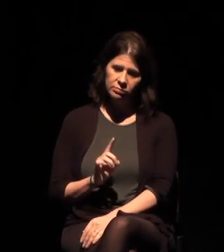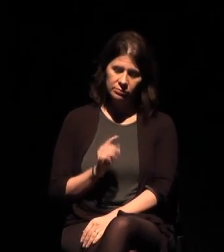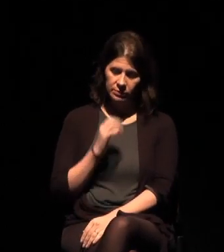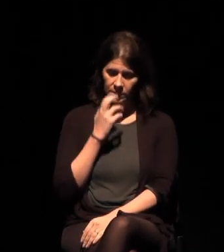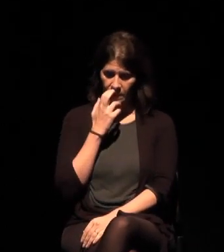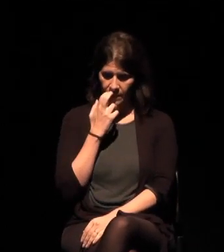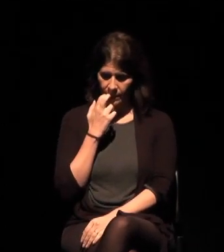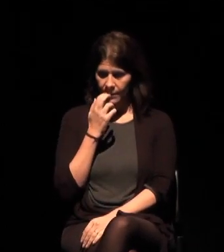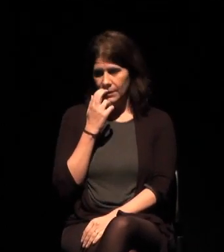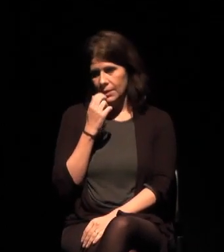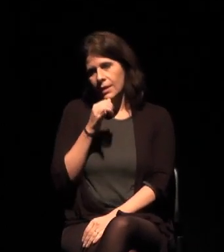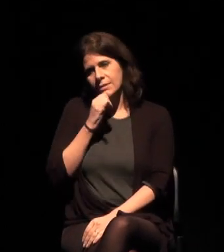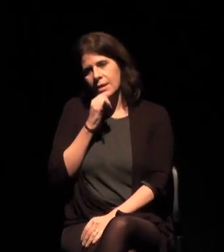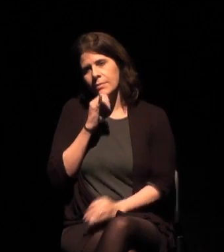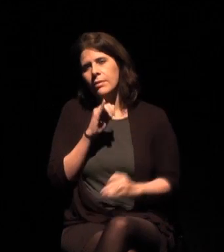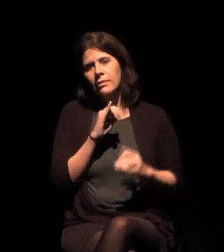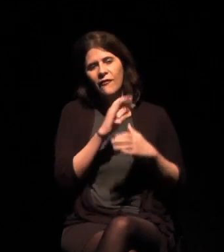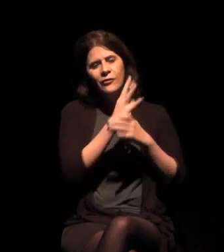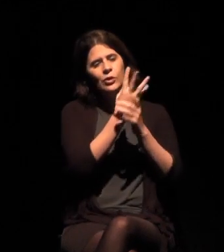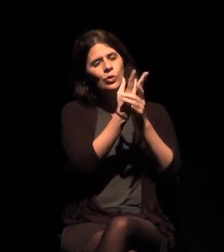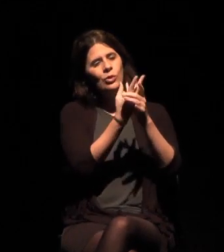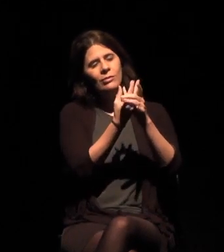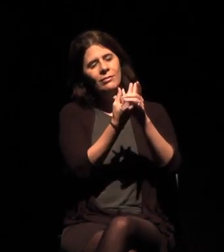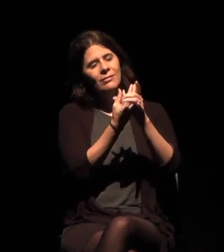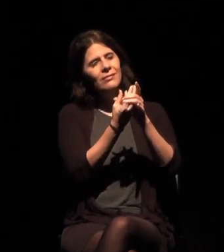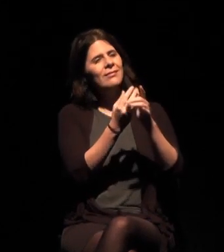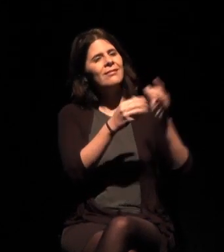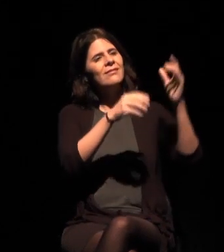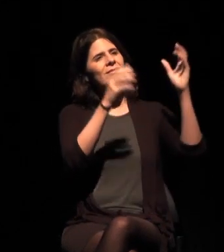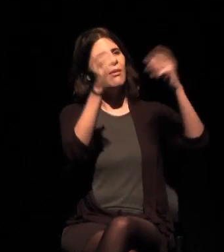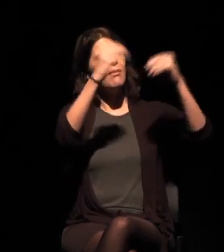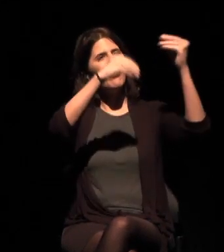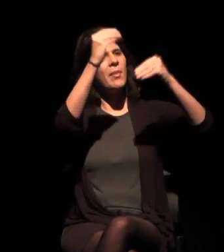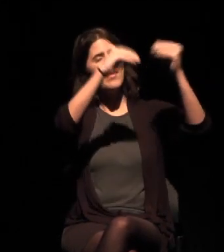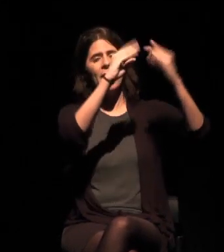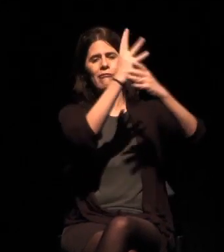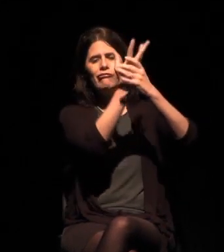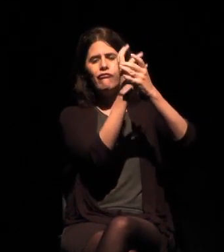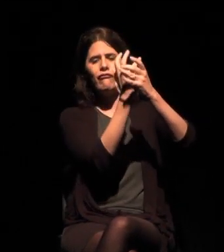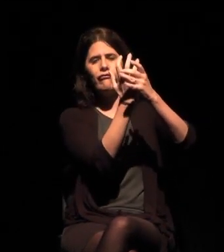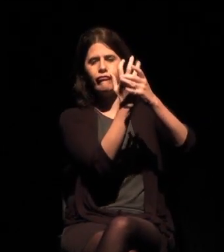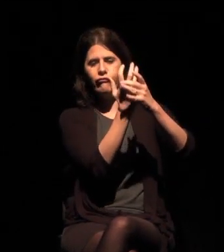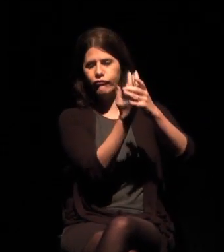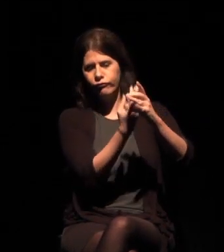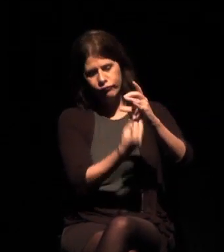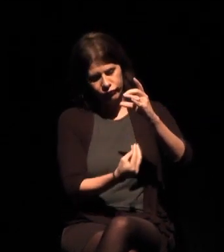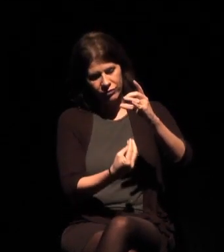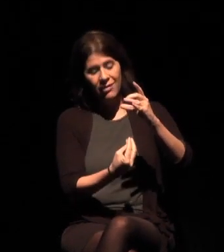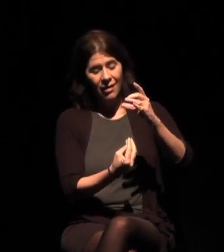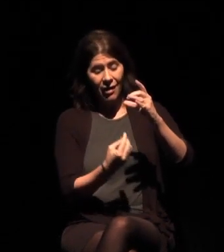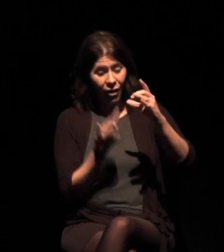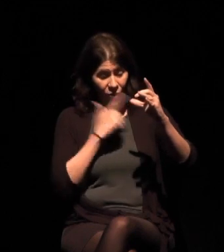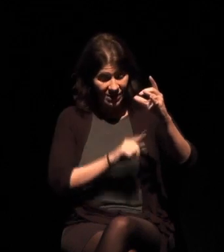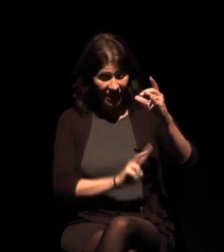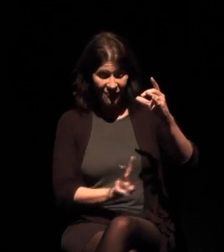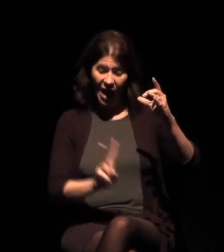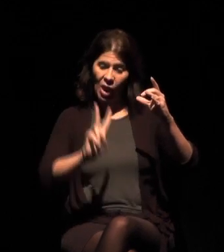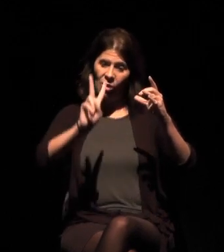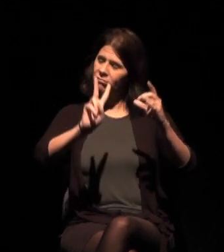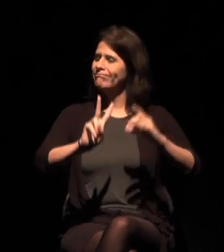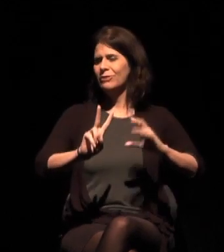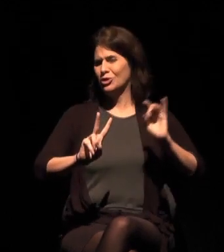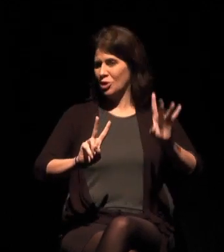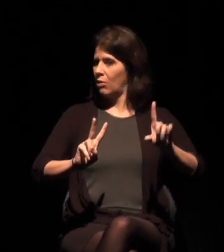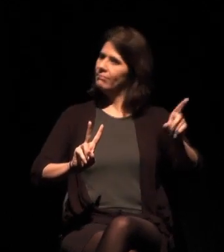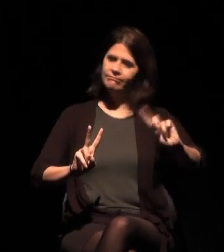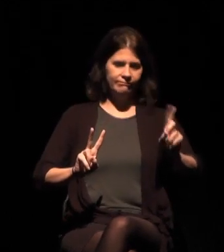triturador e depois dali saem algumas coisas com valor e fazer destes barcos plataformas